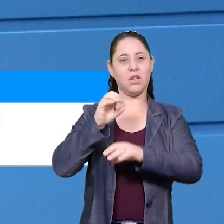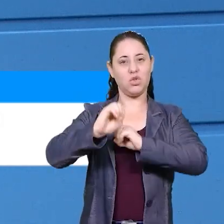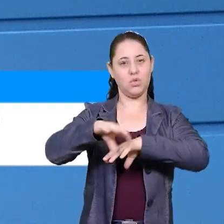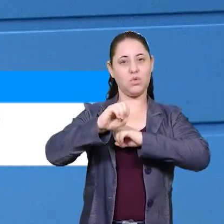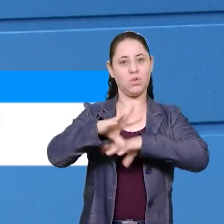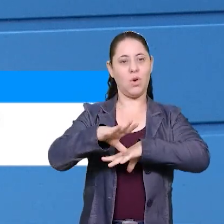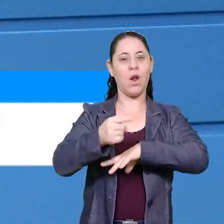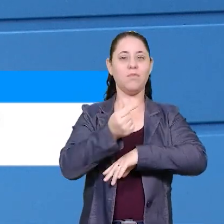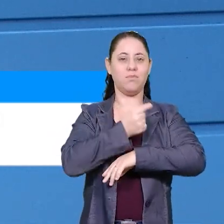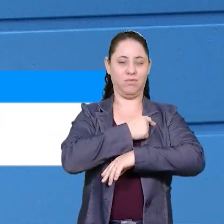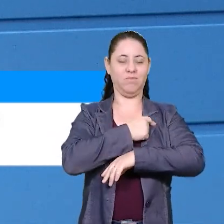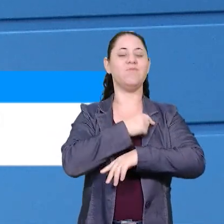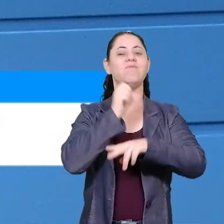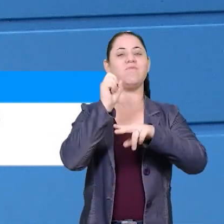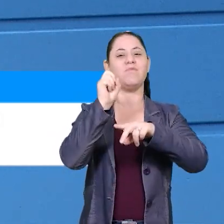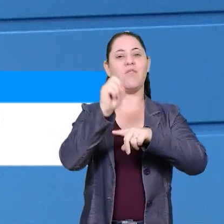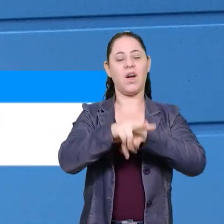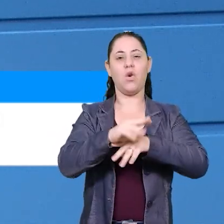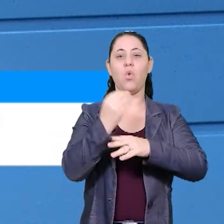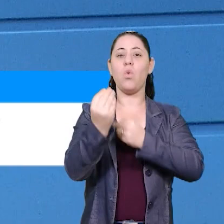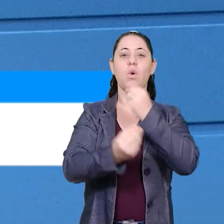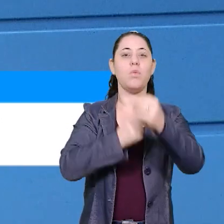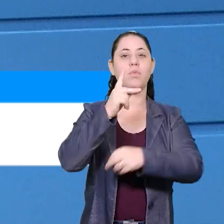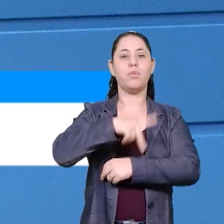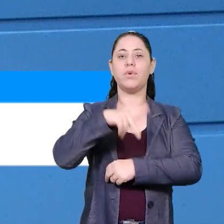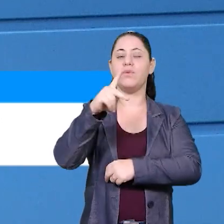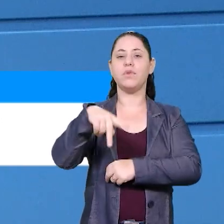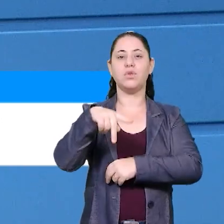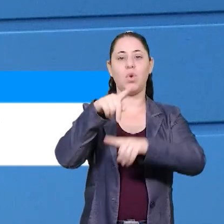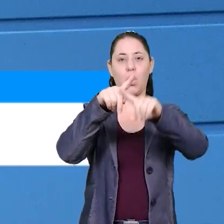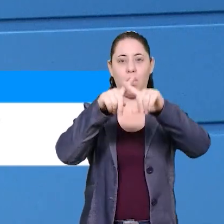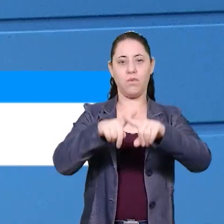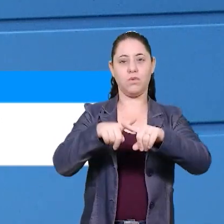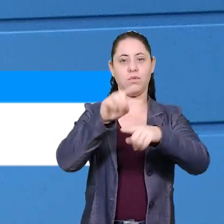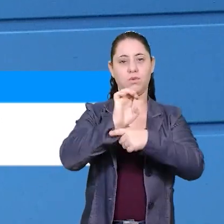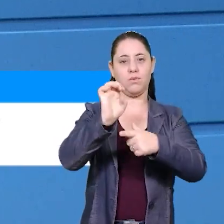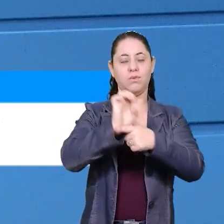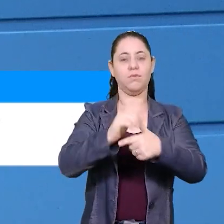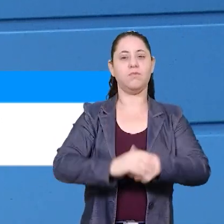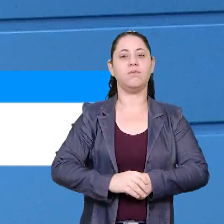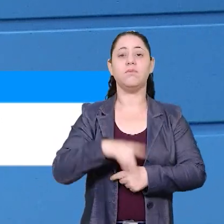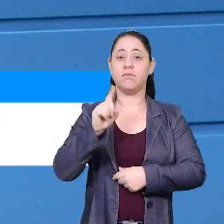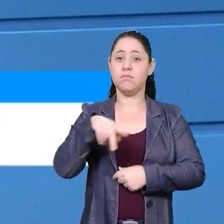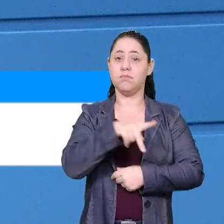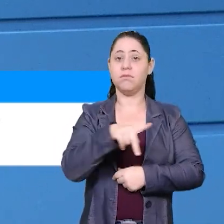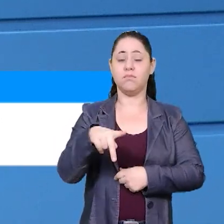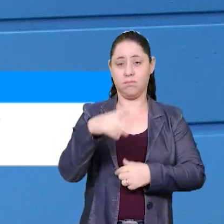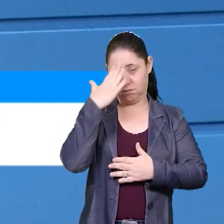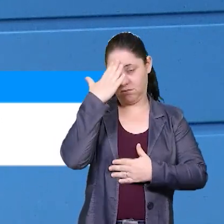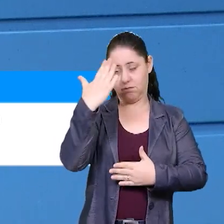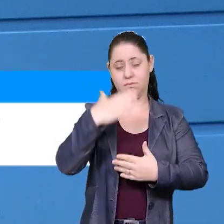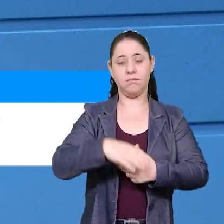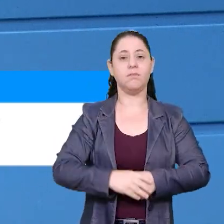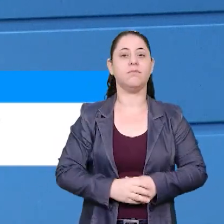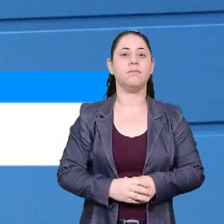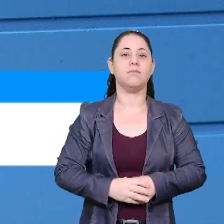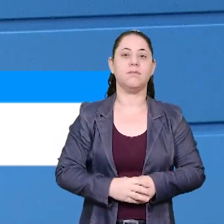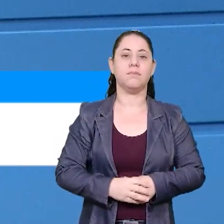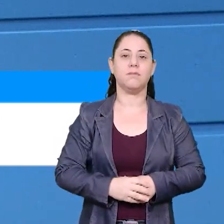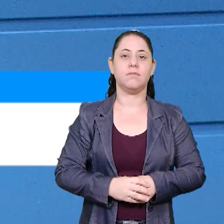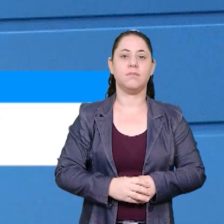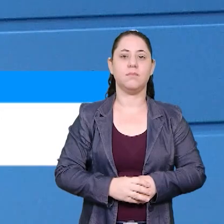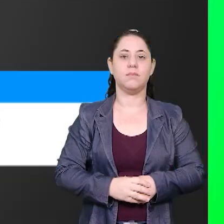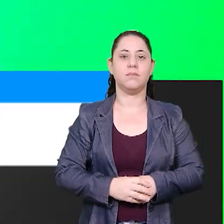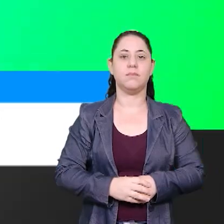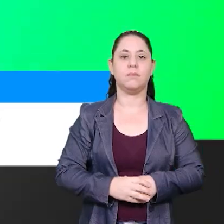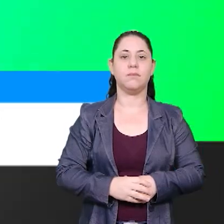ano letivo empossados, né, como professores efetivos do nosso Estado. Era isso, senhor presidente.